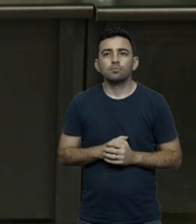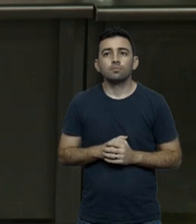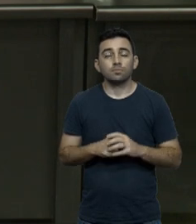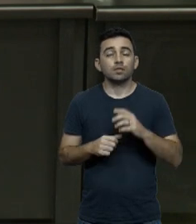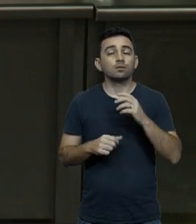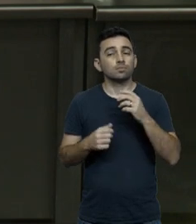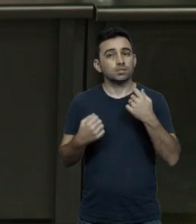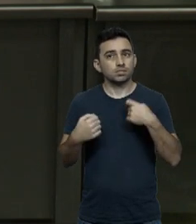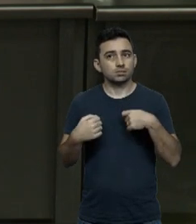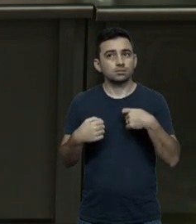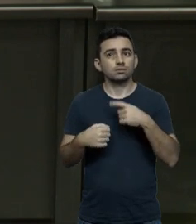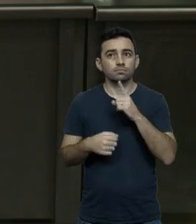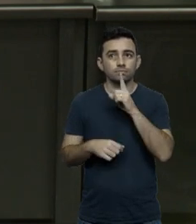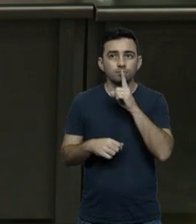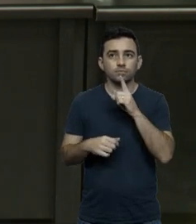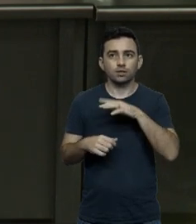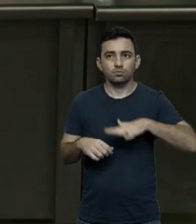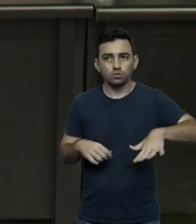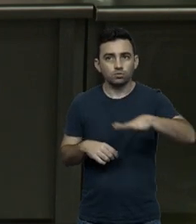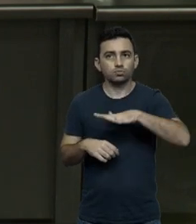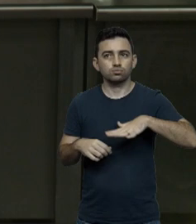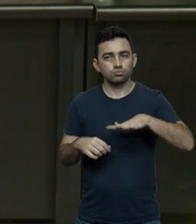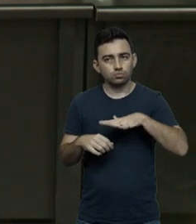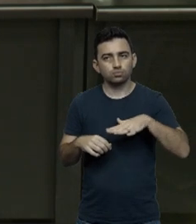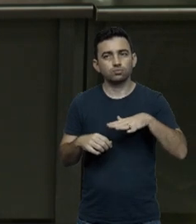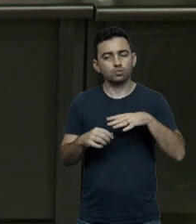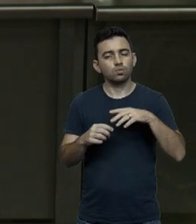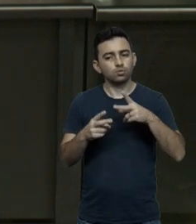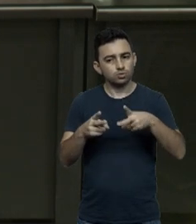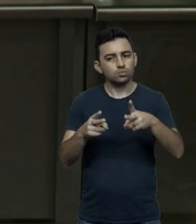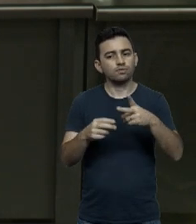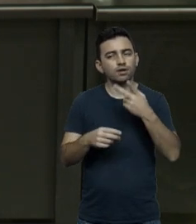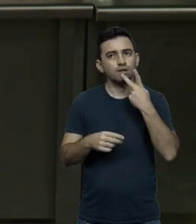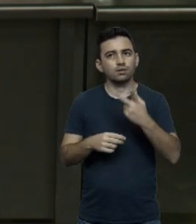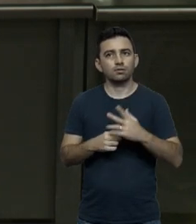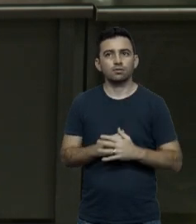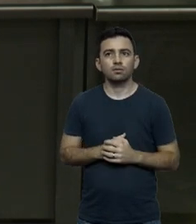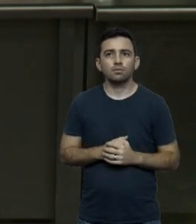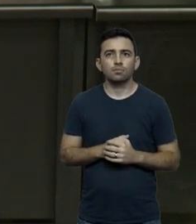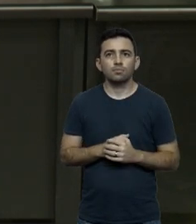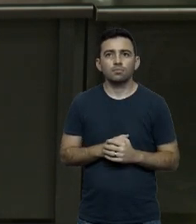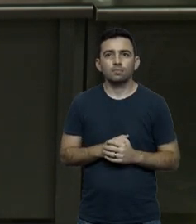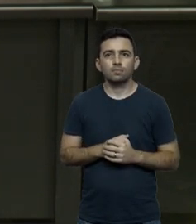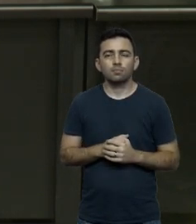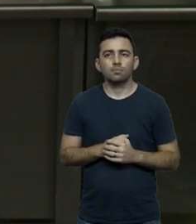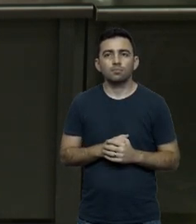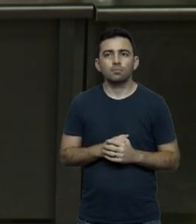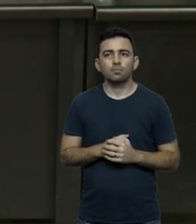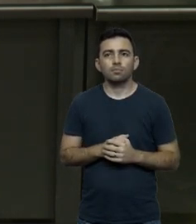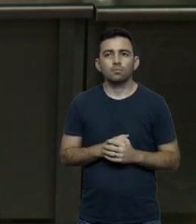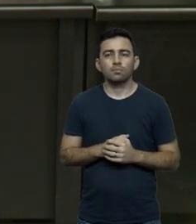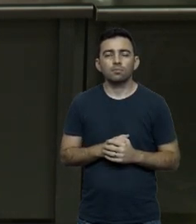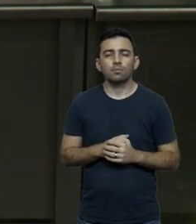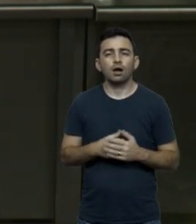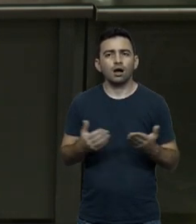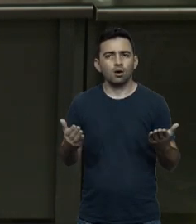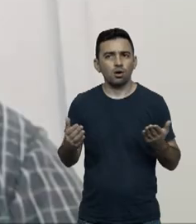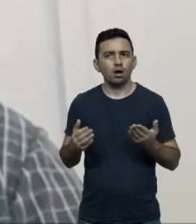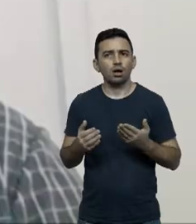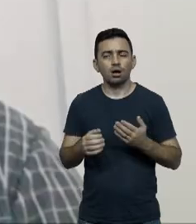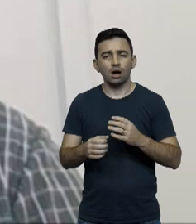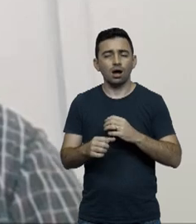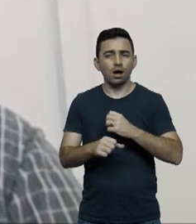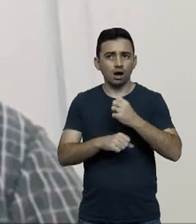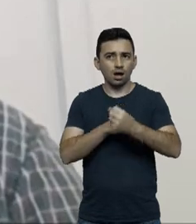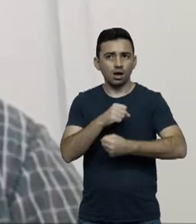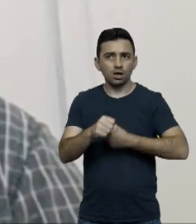deixar o Gabriel falar depois a gente retoma ok bom então temos durante o decorrer de todo o ano letivo em